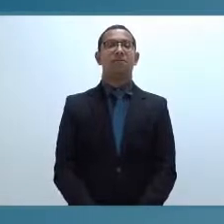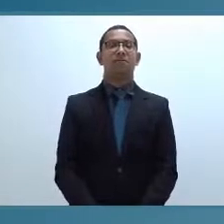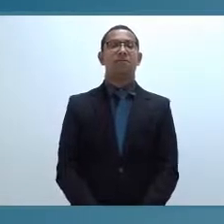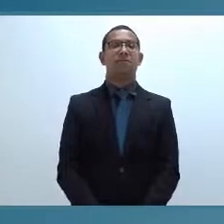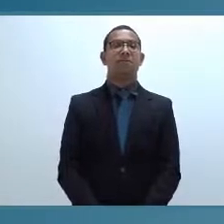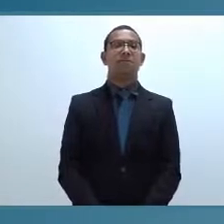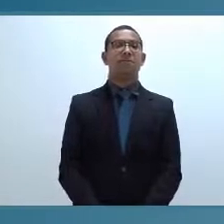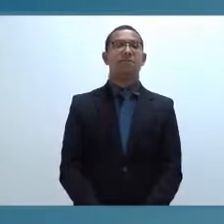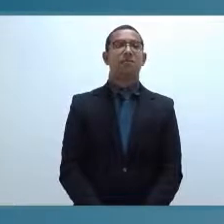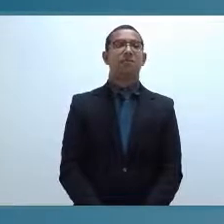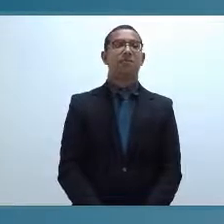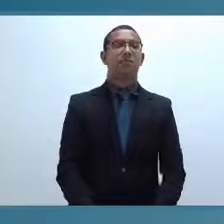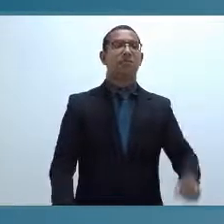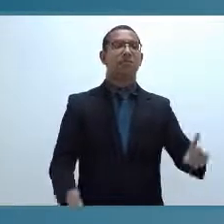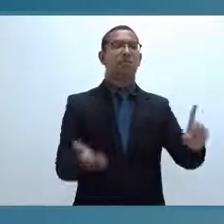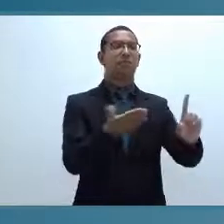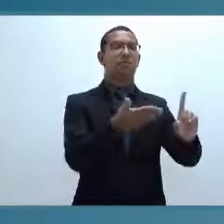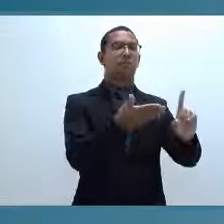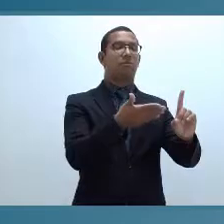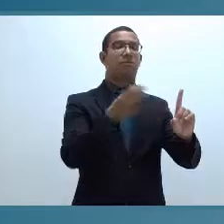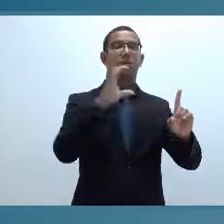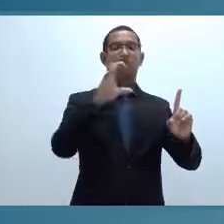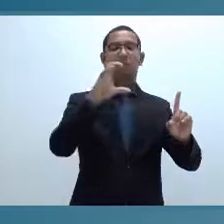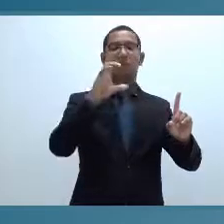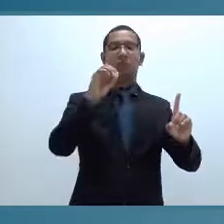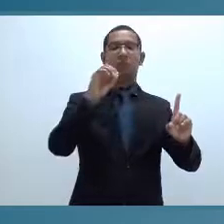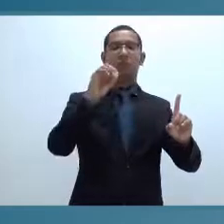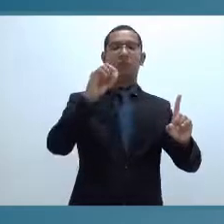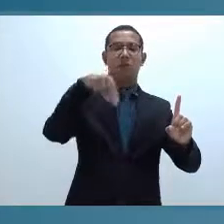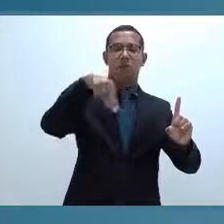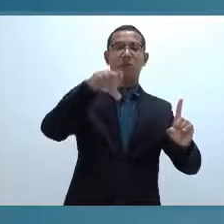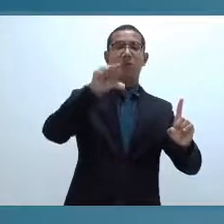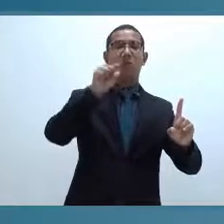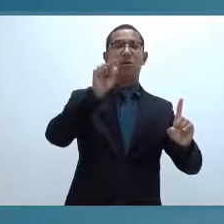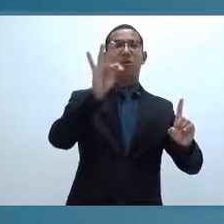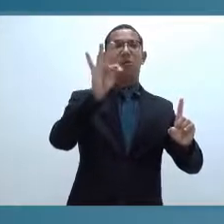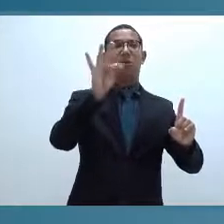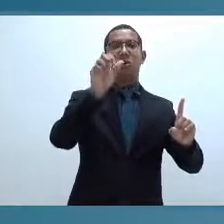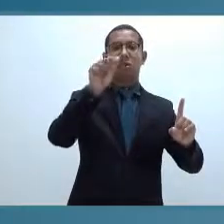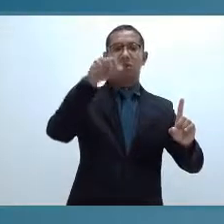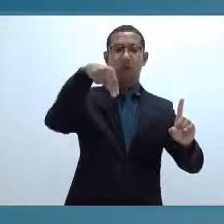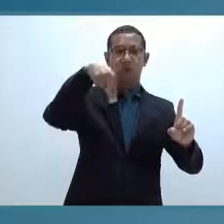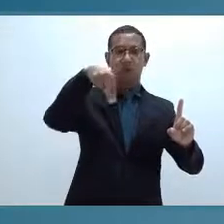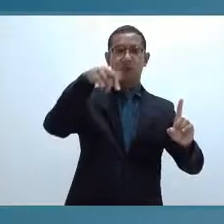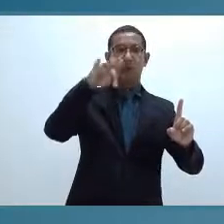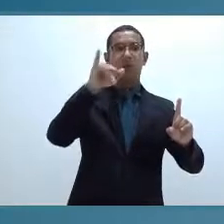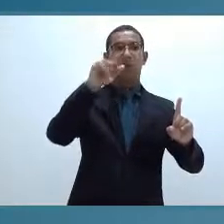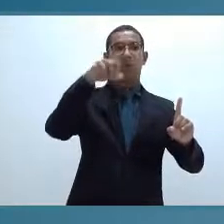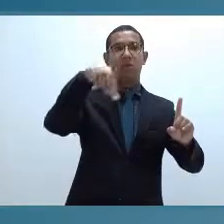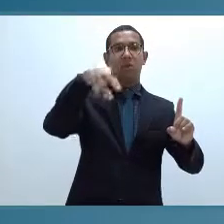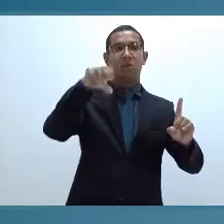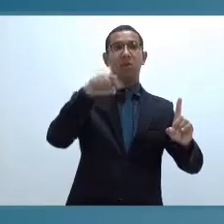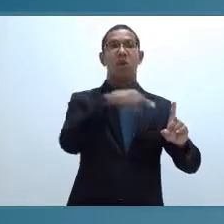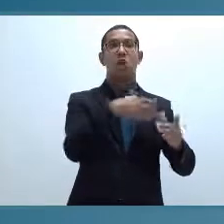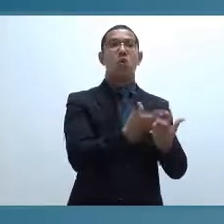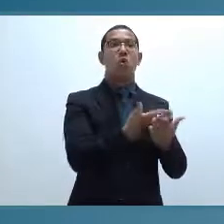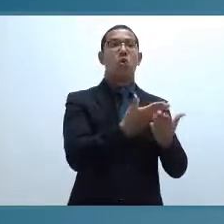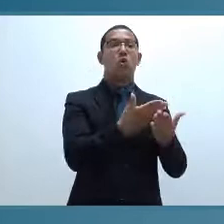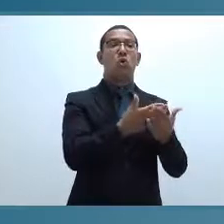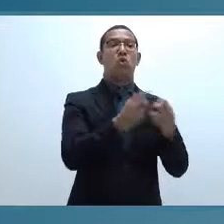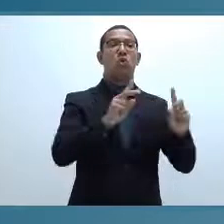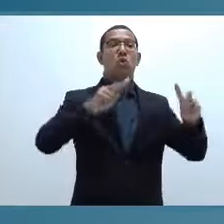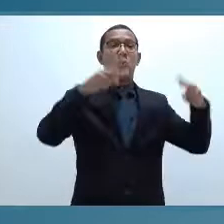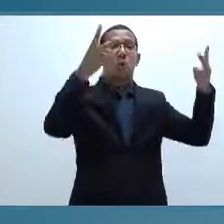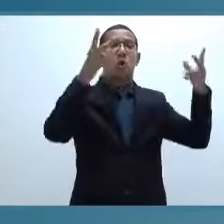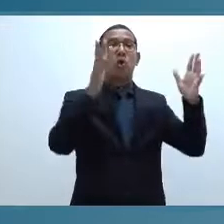Primeiro, faz a palavra. Boa noite, vagador. Eu tenho ela muito bem-vinda ao procedimento. Ela já está fazendo mestrado, não pediu por ser